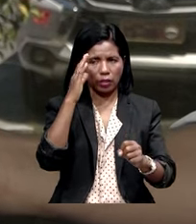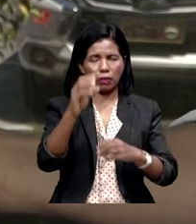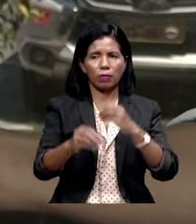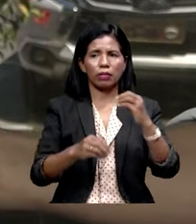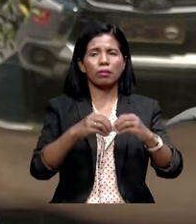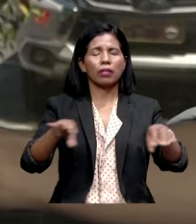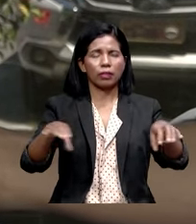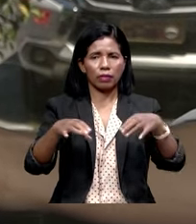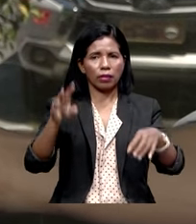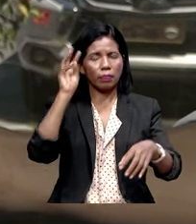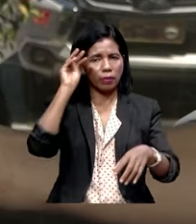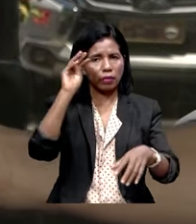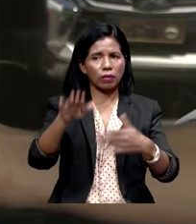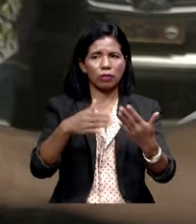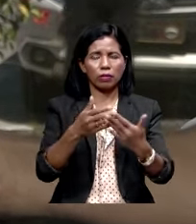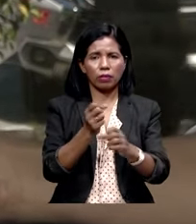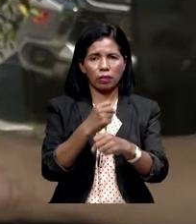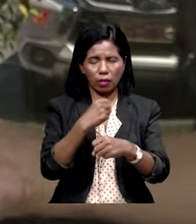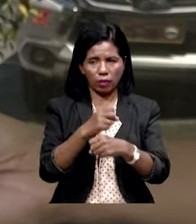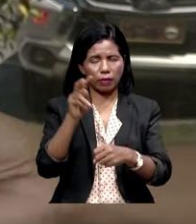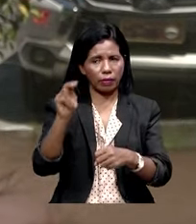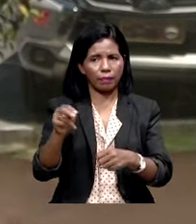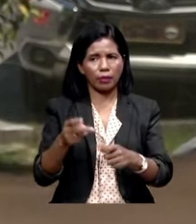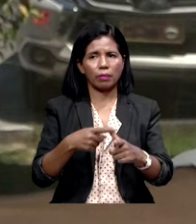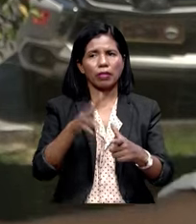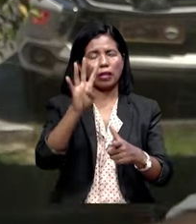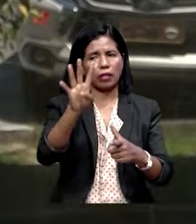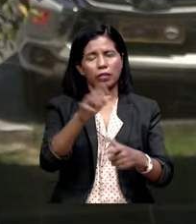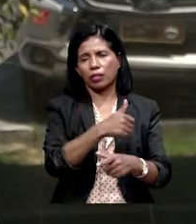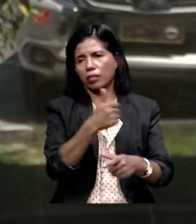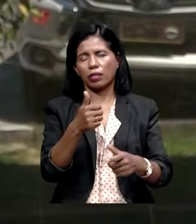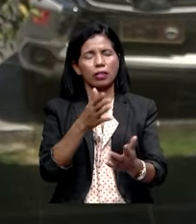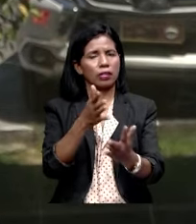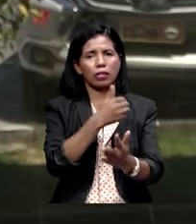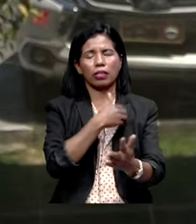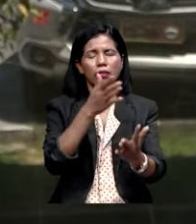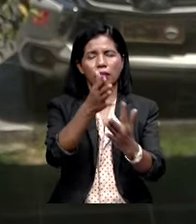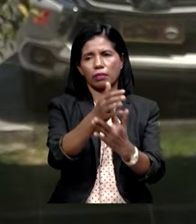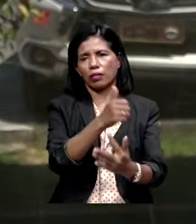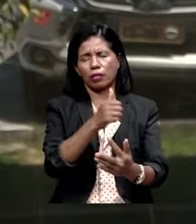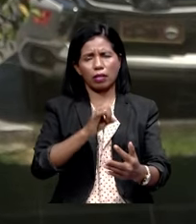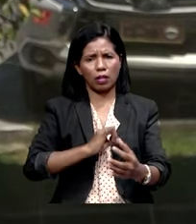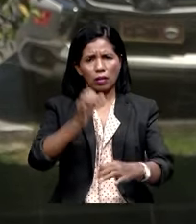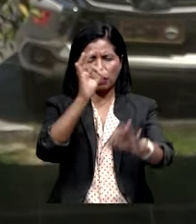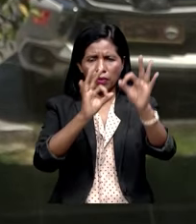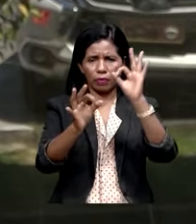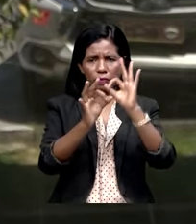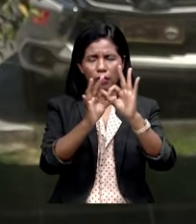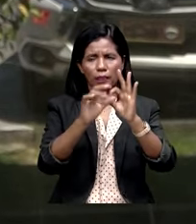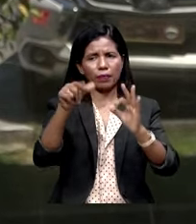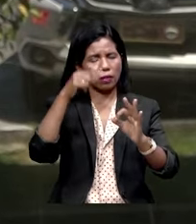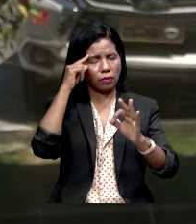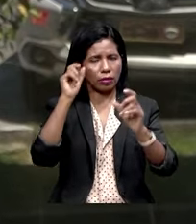desempenho né que sira ministério halo né foi uma carta que sira sira tama se selo ao fiar que até que